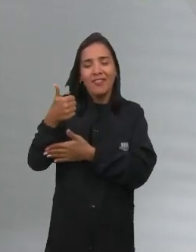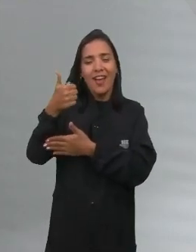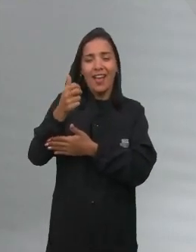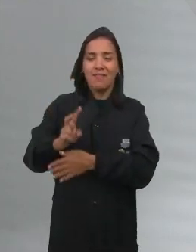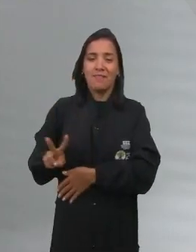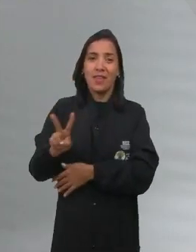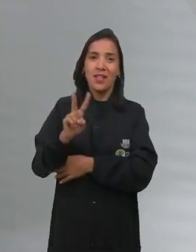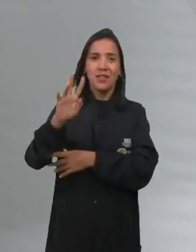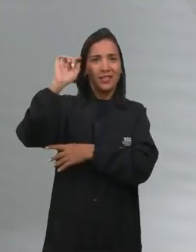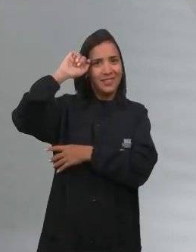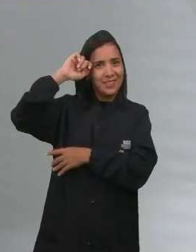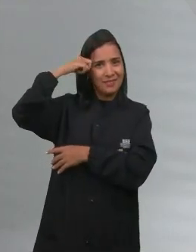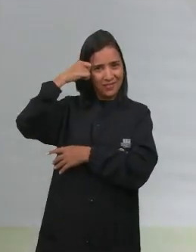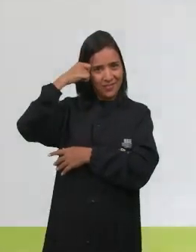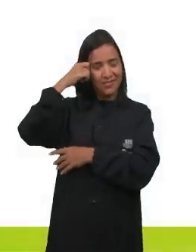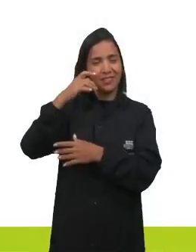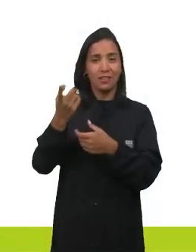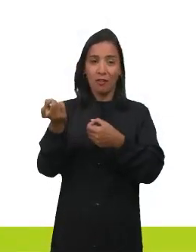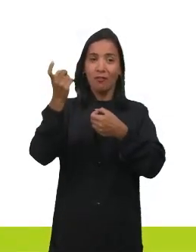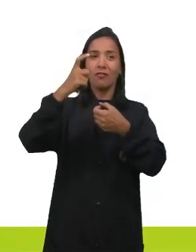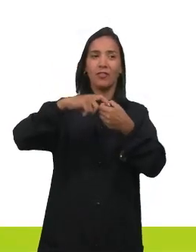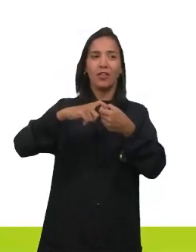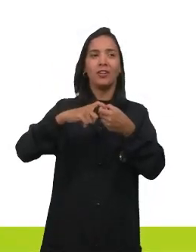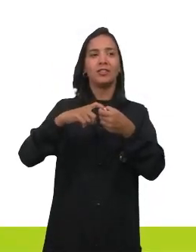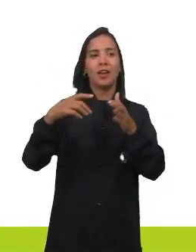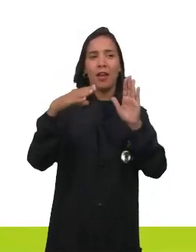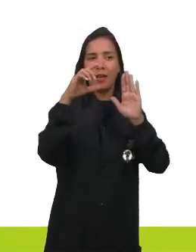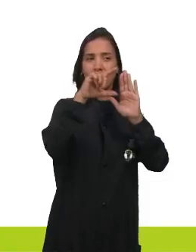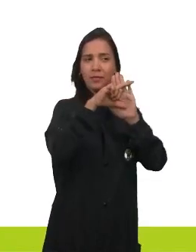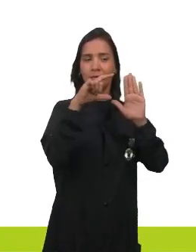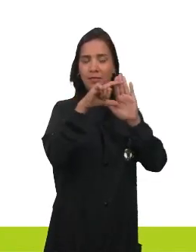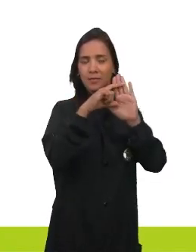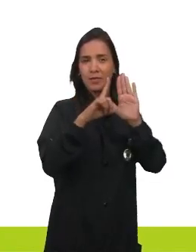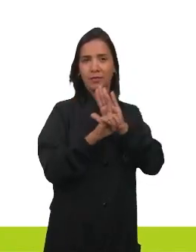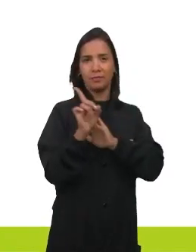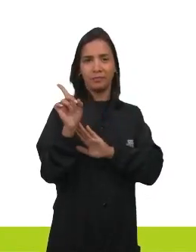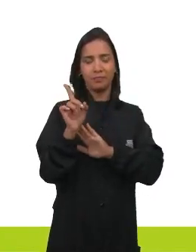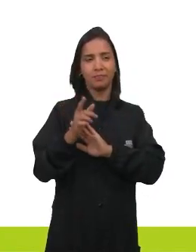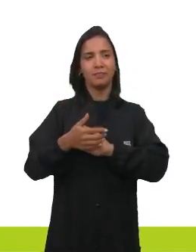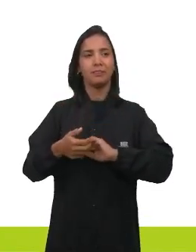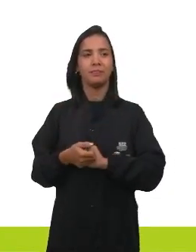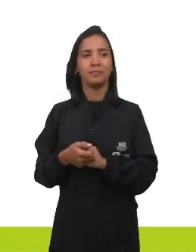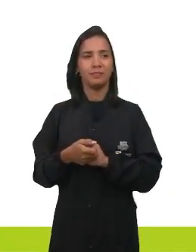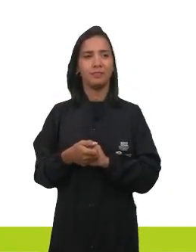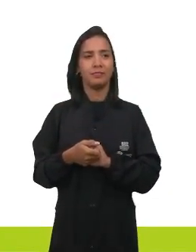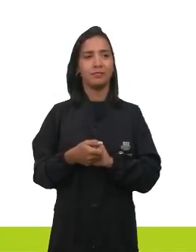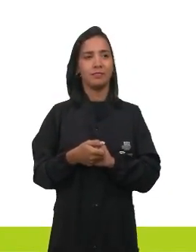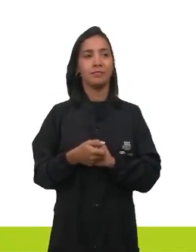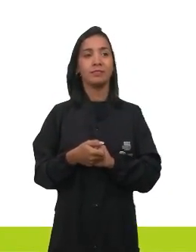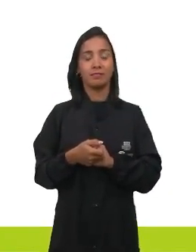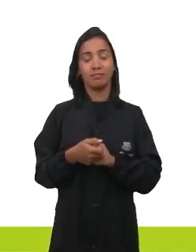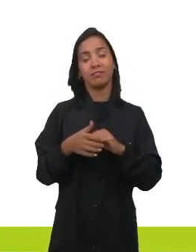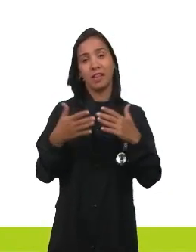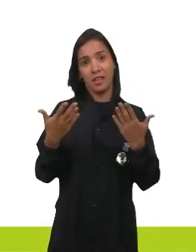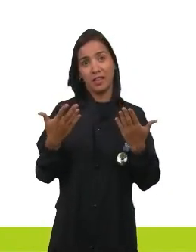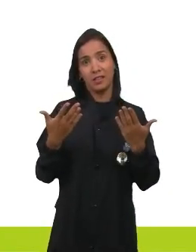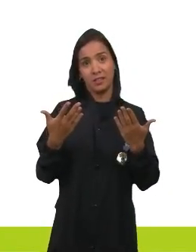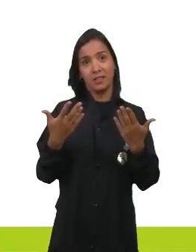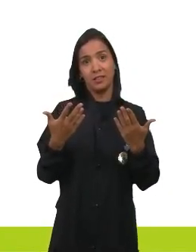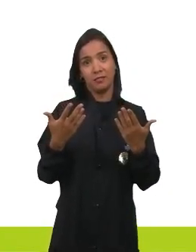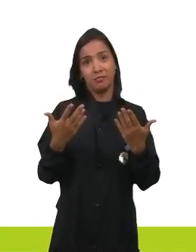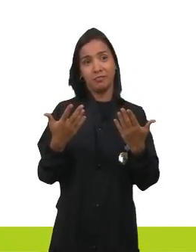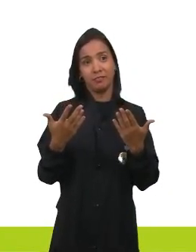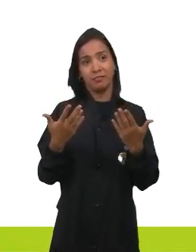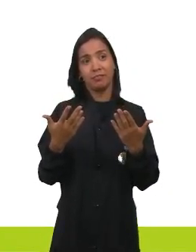representações. Vamos lá, voltar à nossa questão. Lembrando, publicada em 1902. Volta aí a